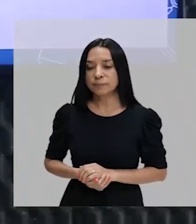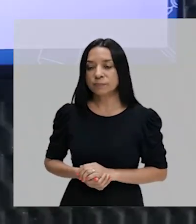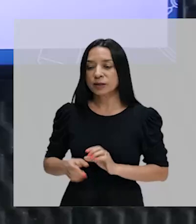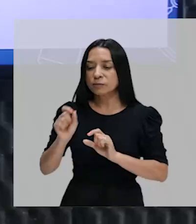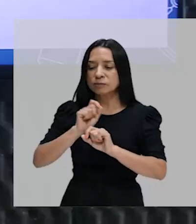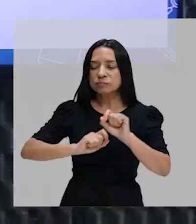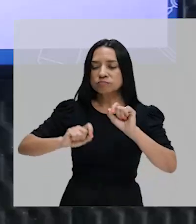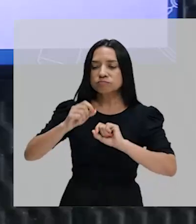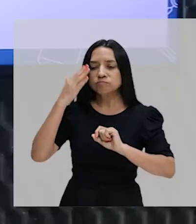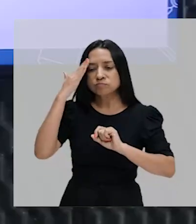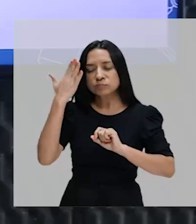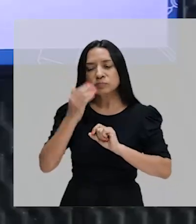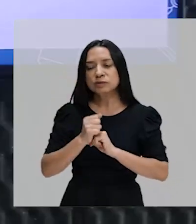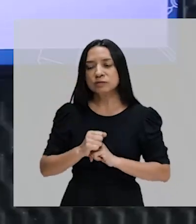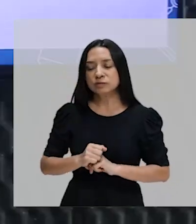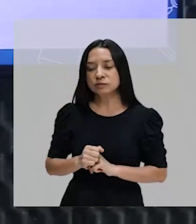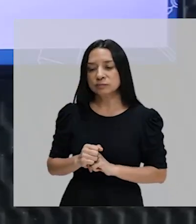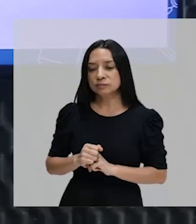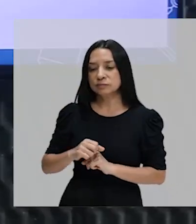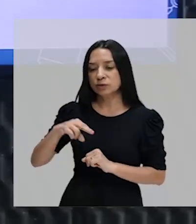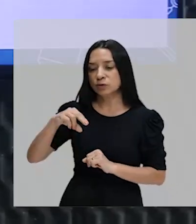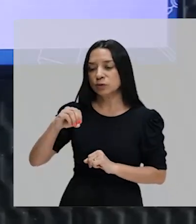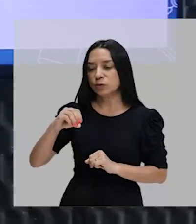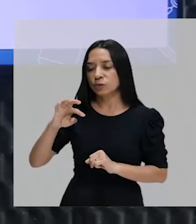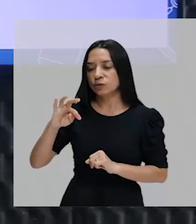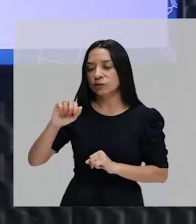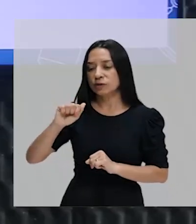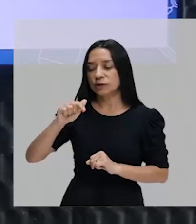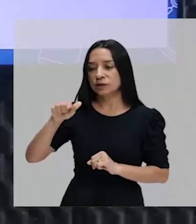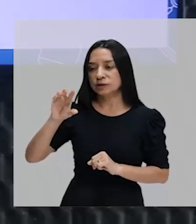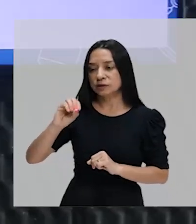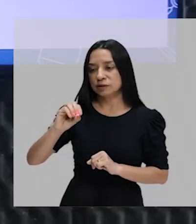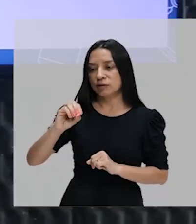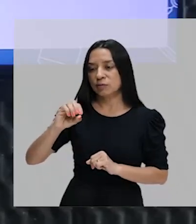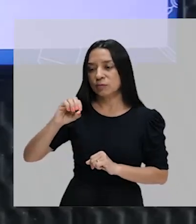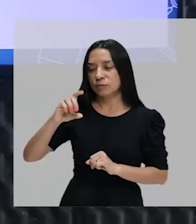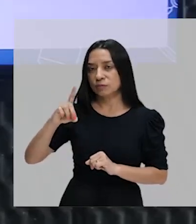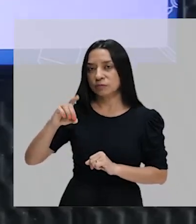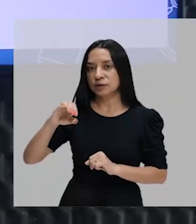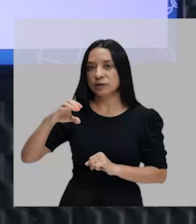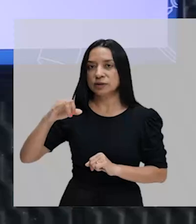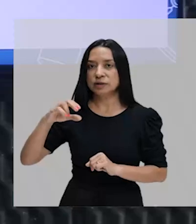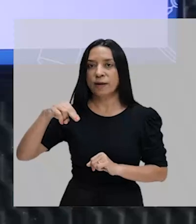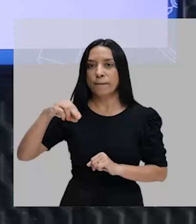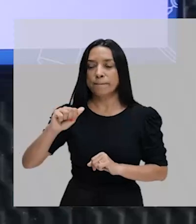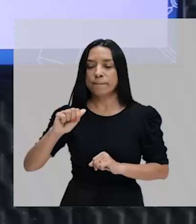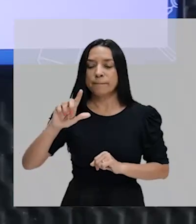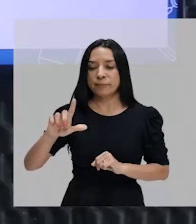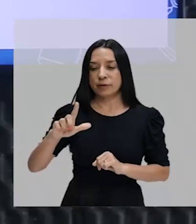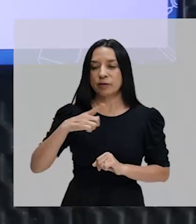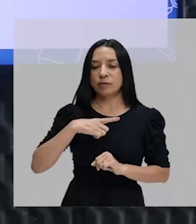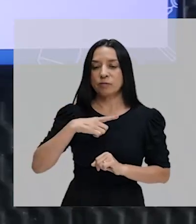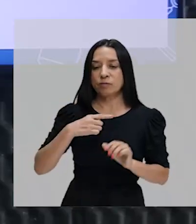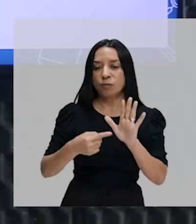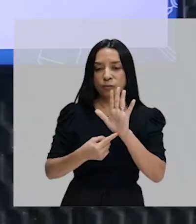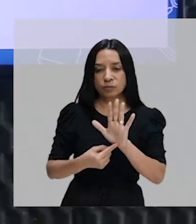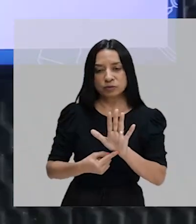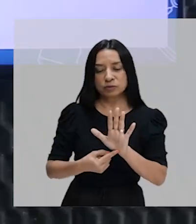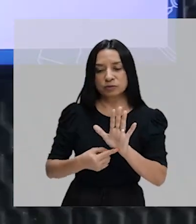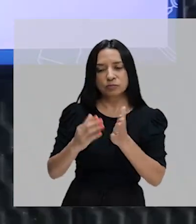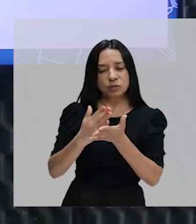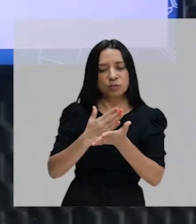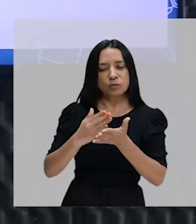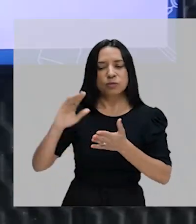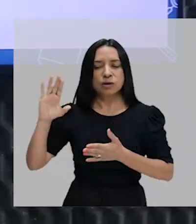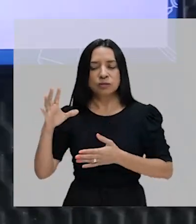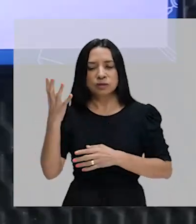gente entenda, né, essa chamada notação decimal, nós trouxemos para você aqui uma situação. E nessa